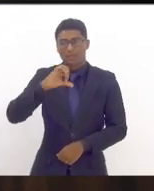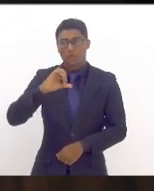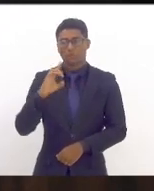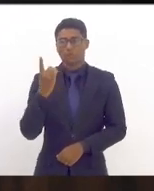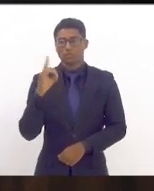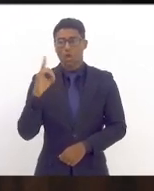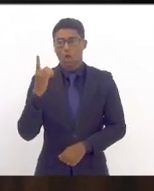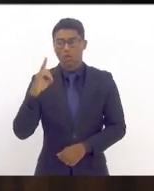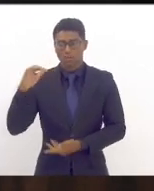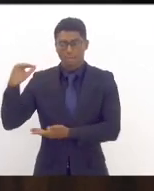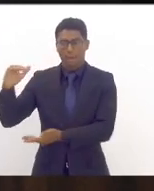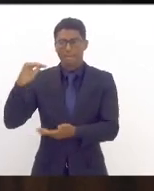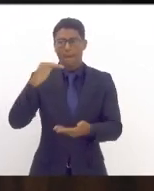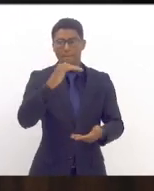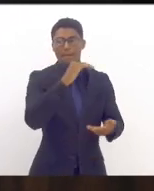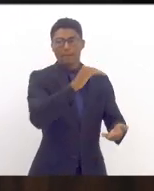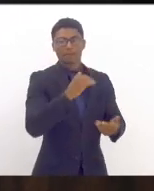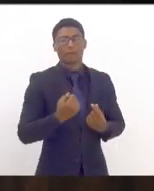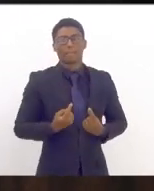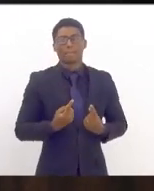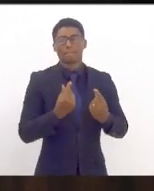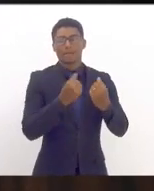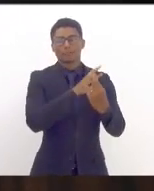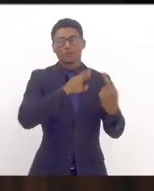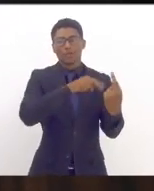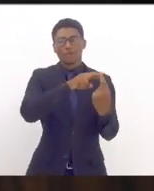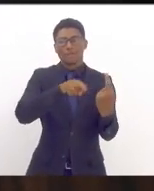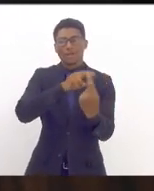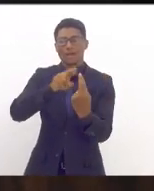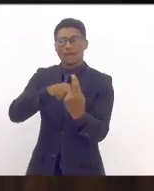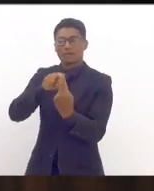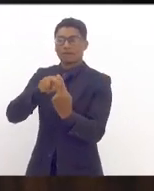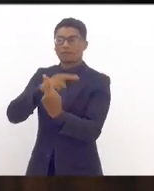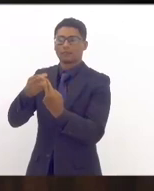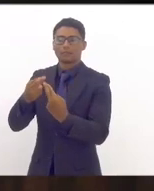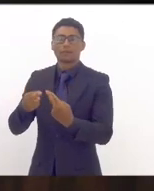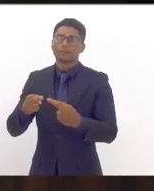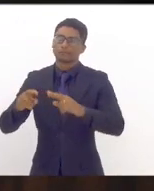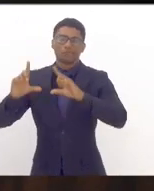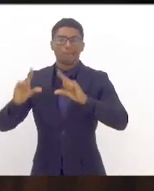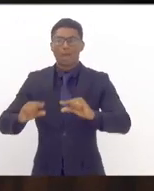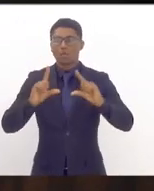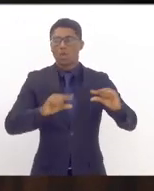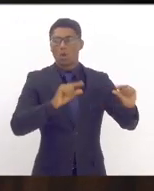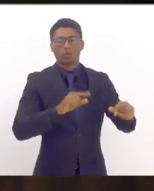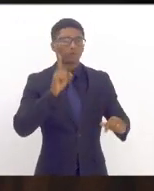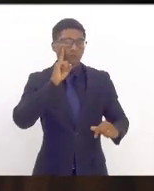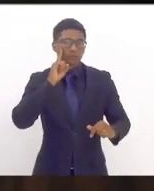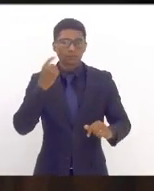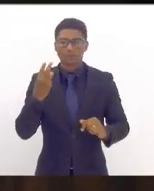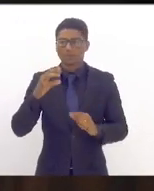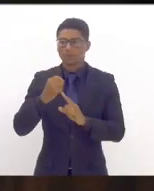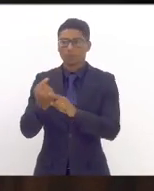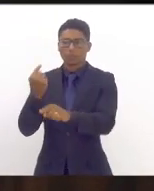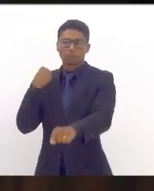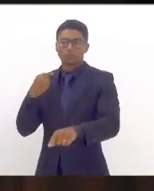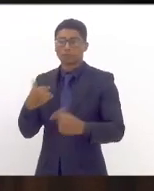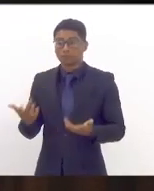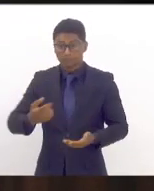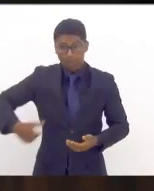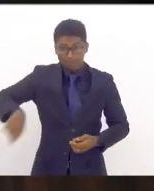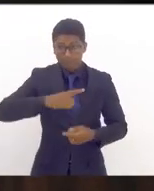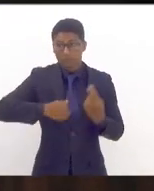o preço de referência da refinaria é muito menor do que foi a 30 dias atrás então a gente precisa ter